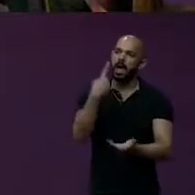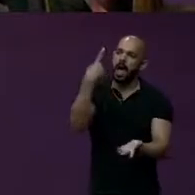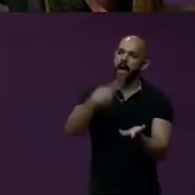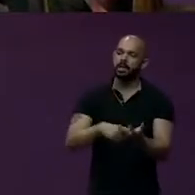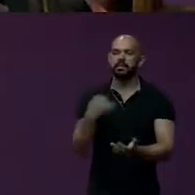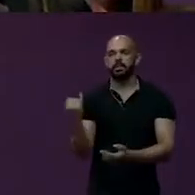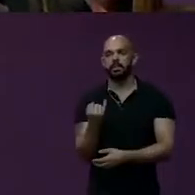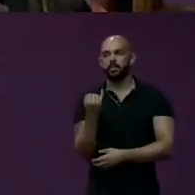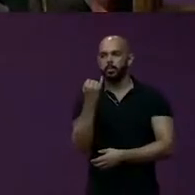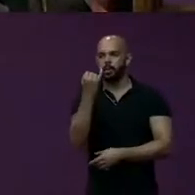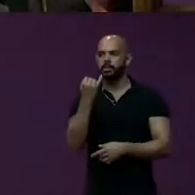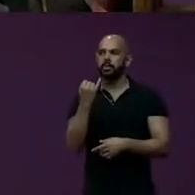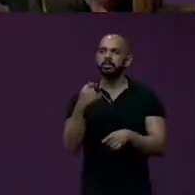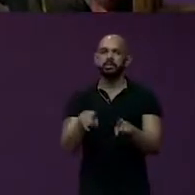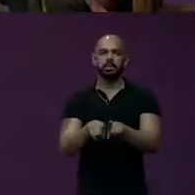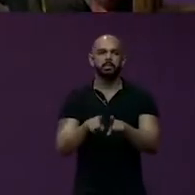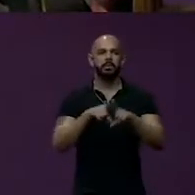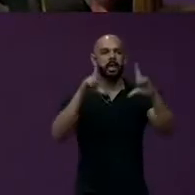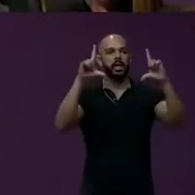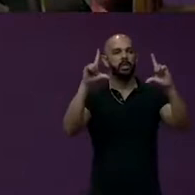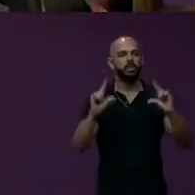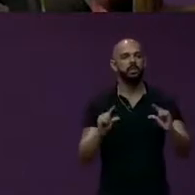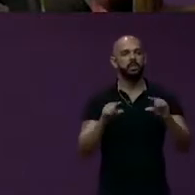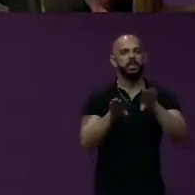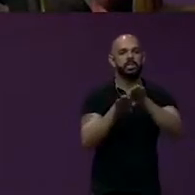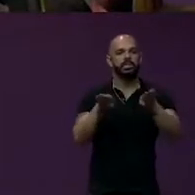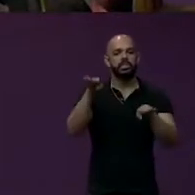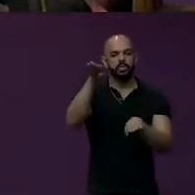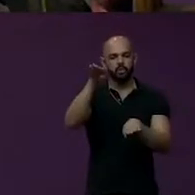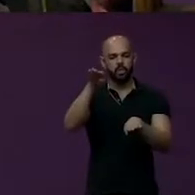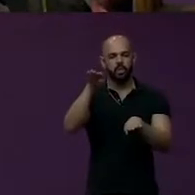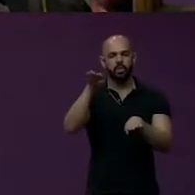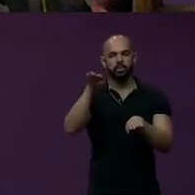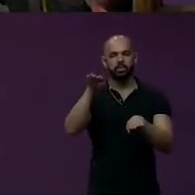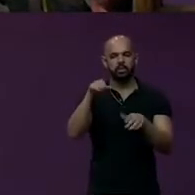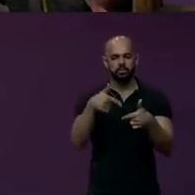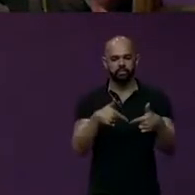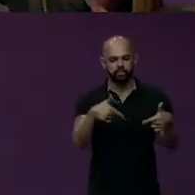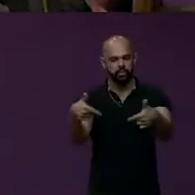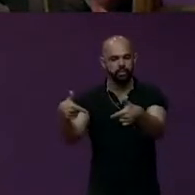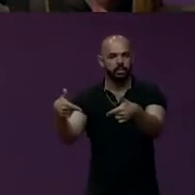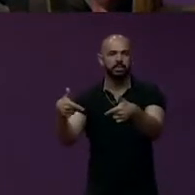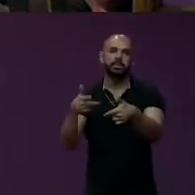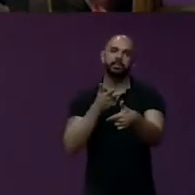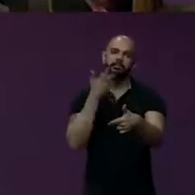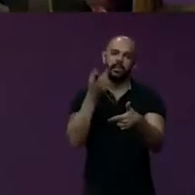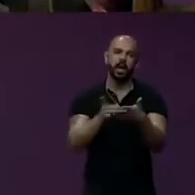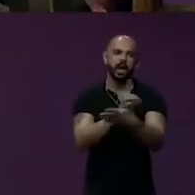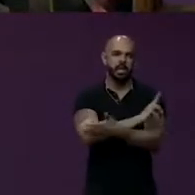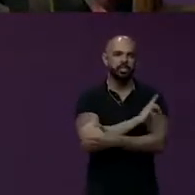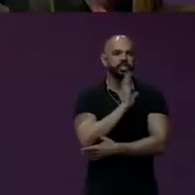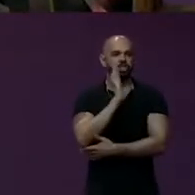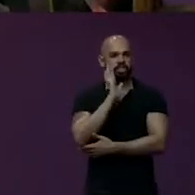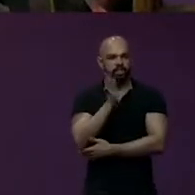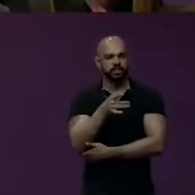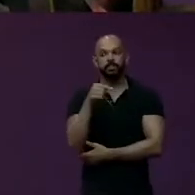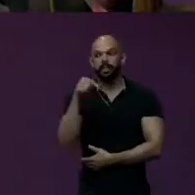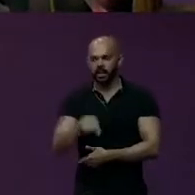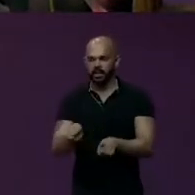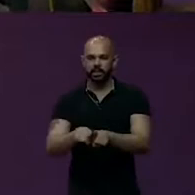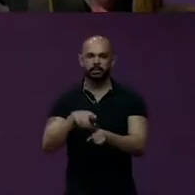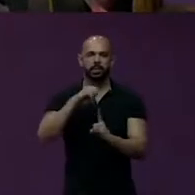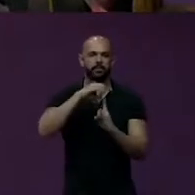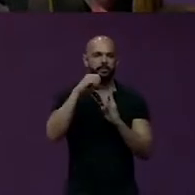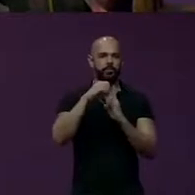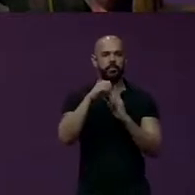agenda importante, inclusive, para reduzir a desigualdade entre as nações. E como temos falado, né, e aqui também a